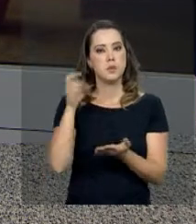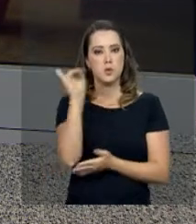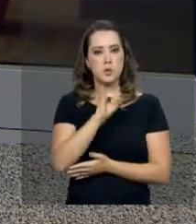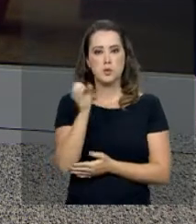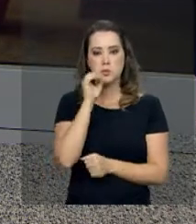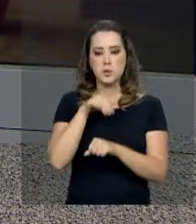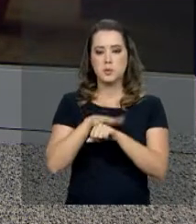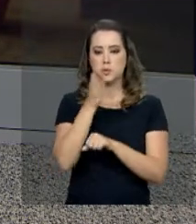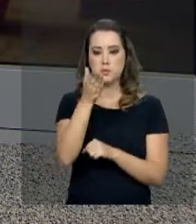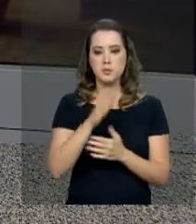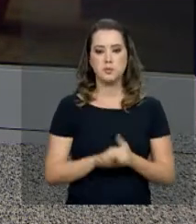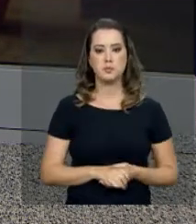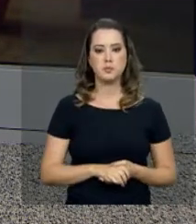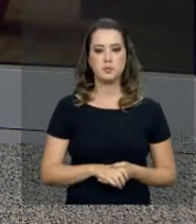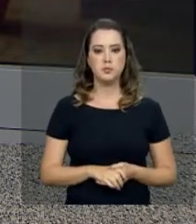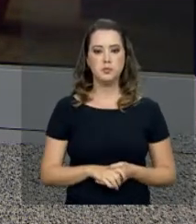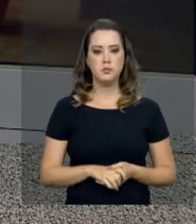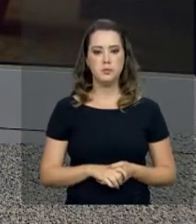para você.